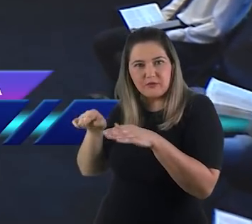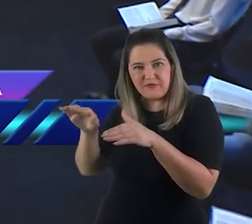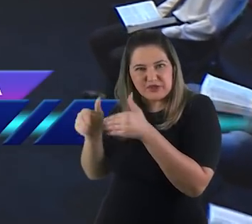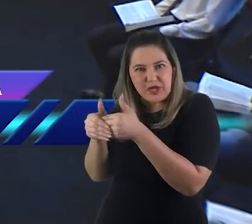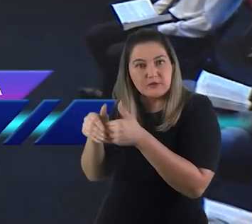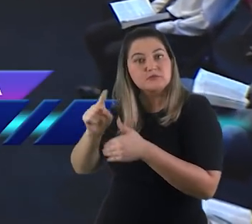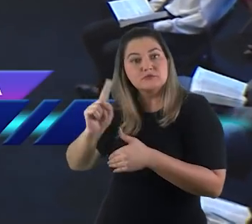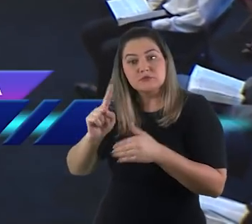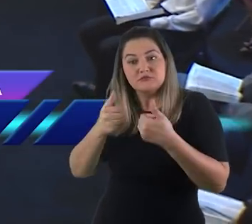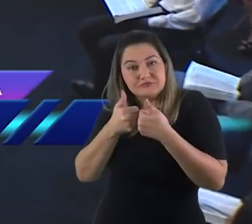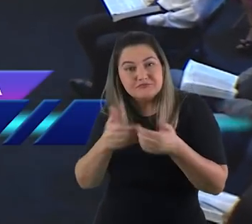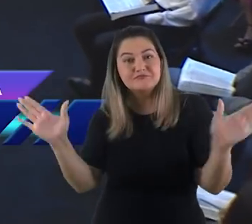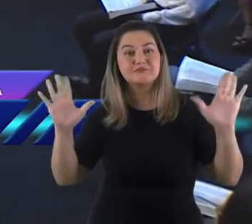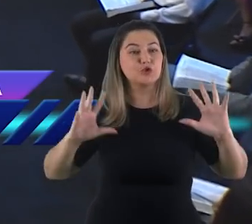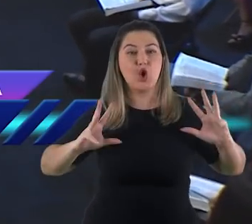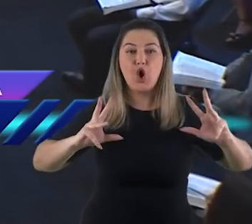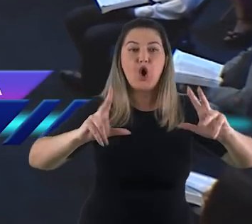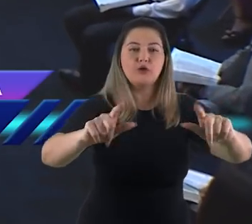é para quem quer.